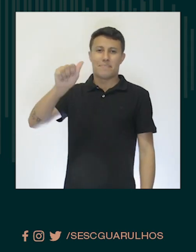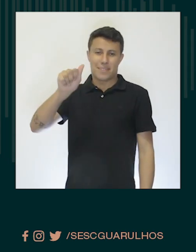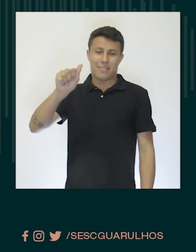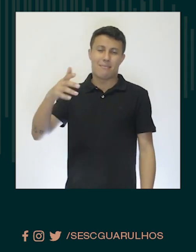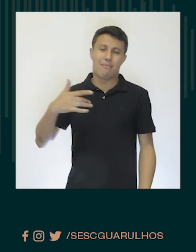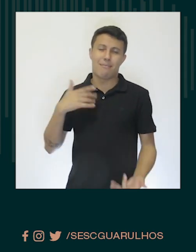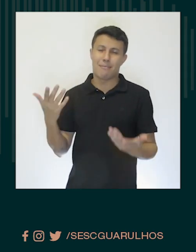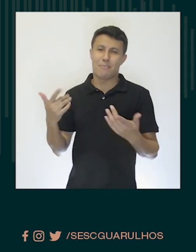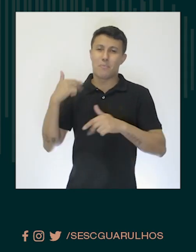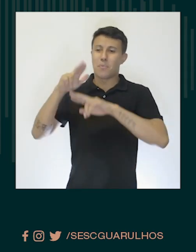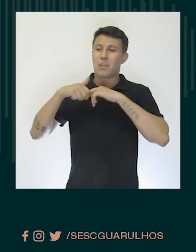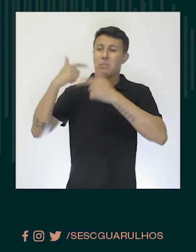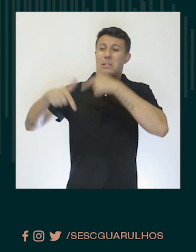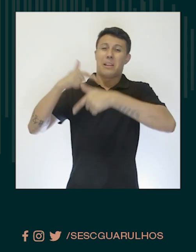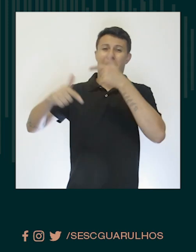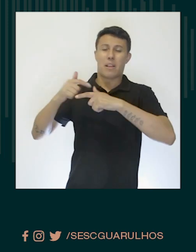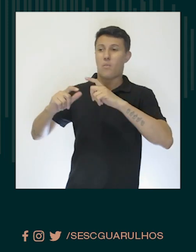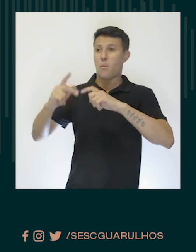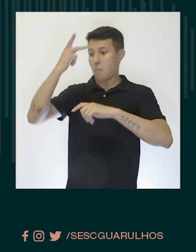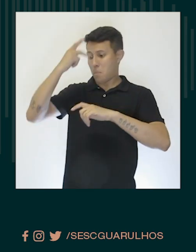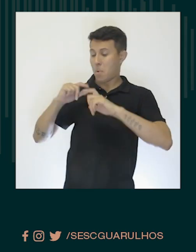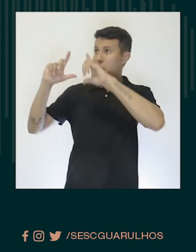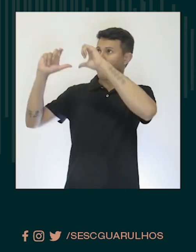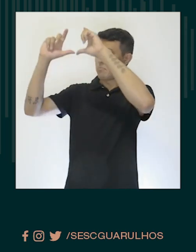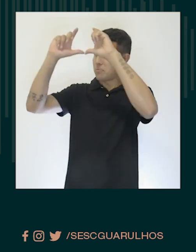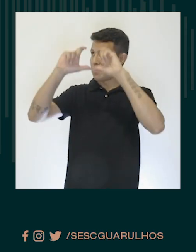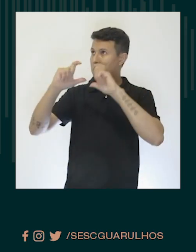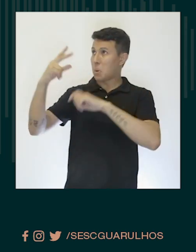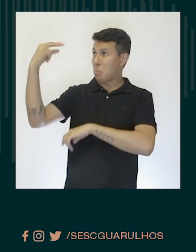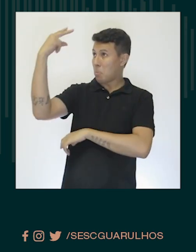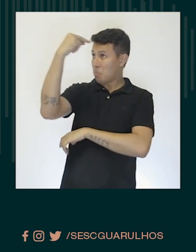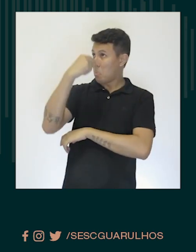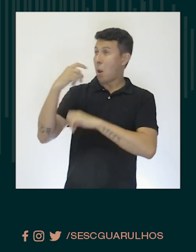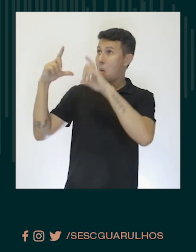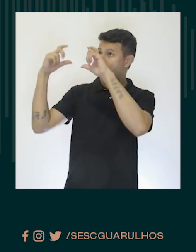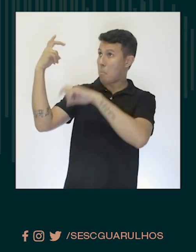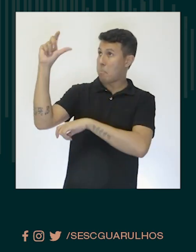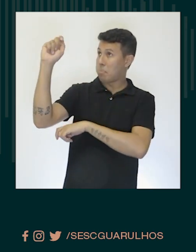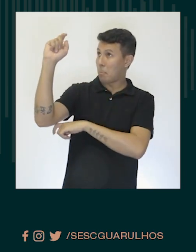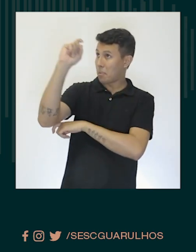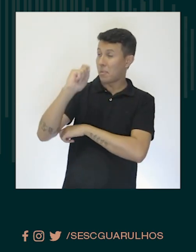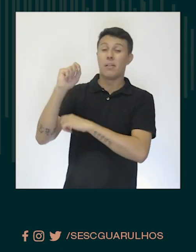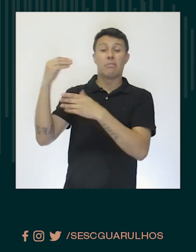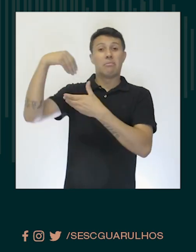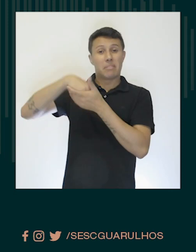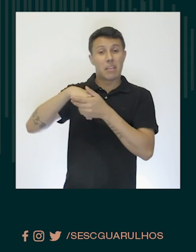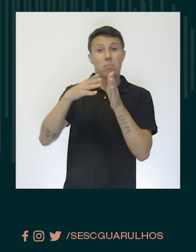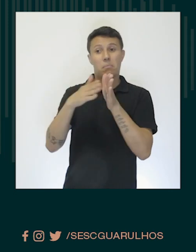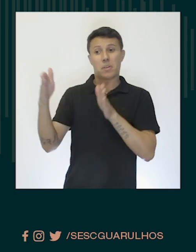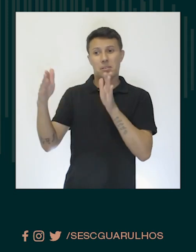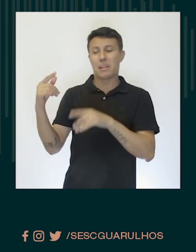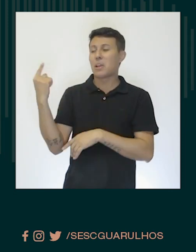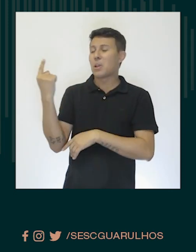bastante produção de autorretrato na pandemia. O que a gente consegue fazer, né? Estando isolado,